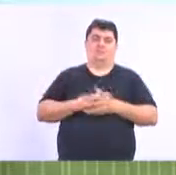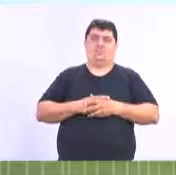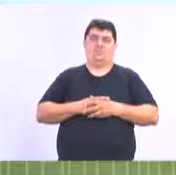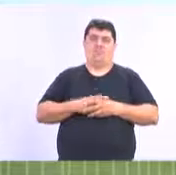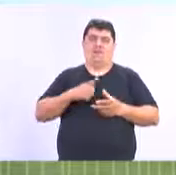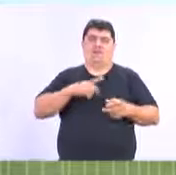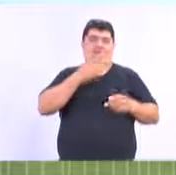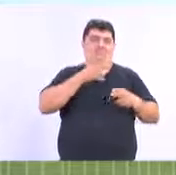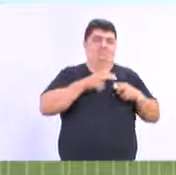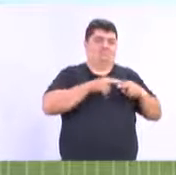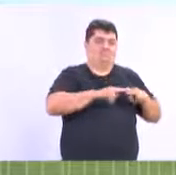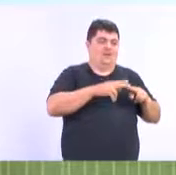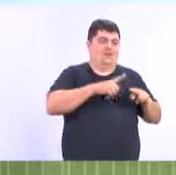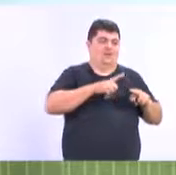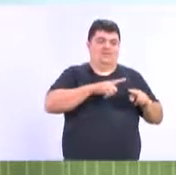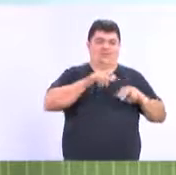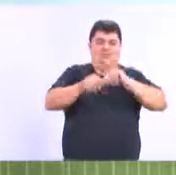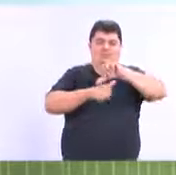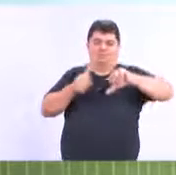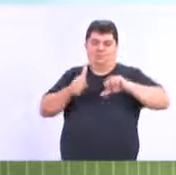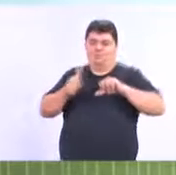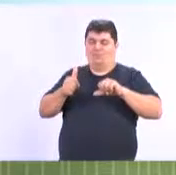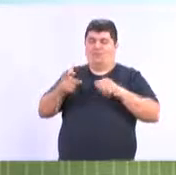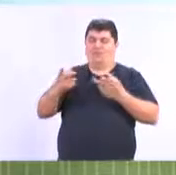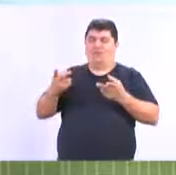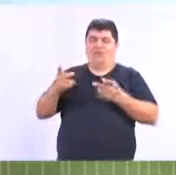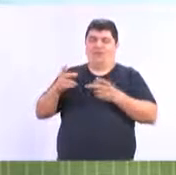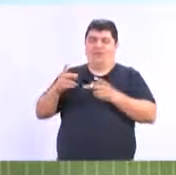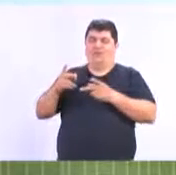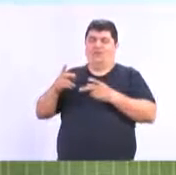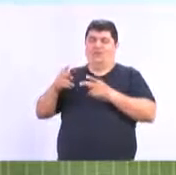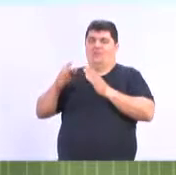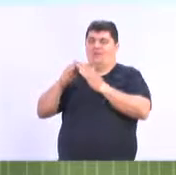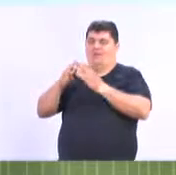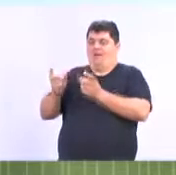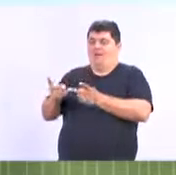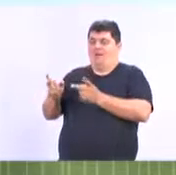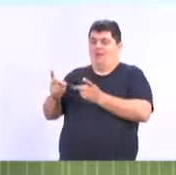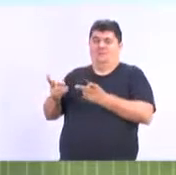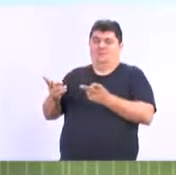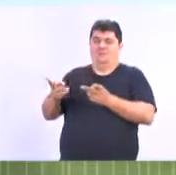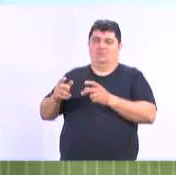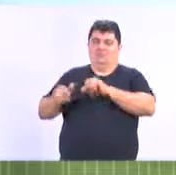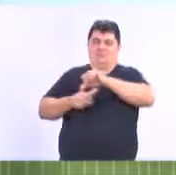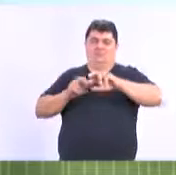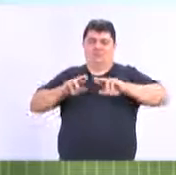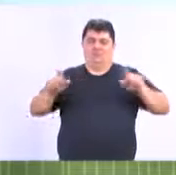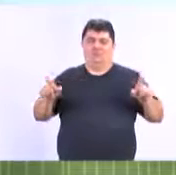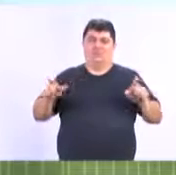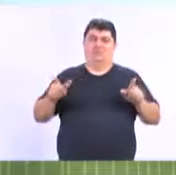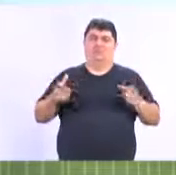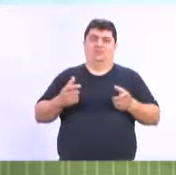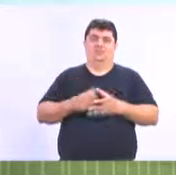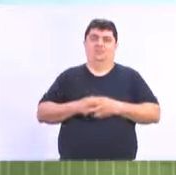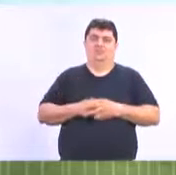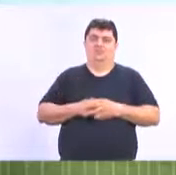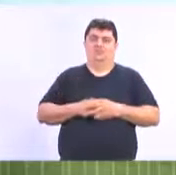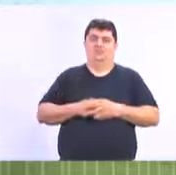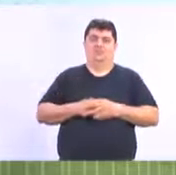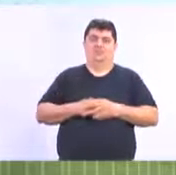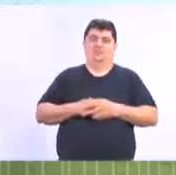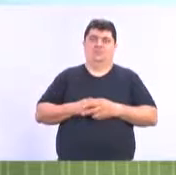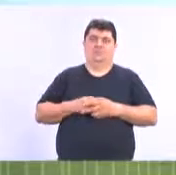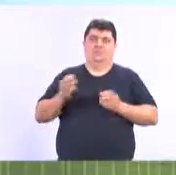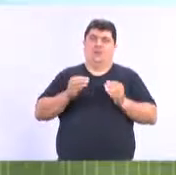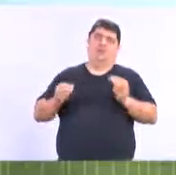mercado, você não é mais supermercado, você agora virou, além do supermercado, você tem uma outra atividade que é imobiliária, e aí ela não vira não operacional, não, é outras receitas, ela